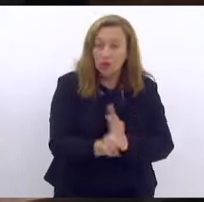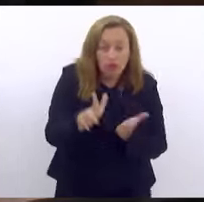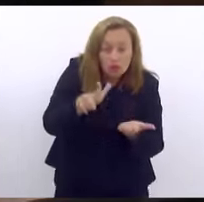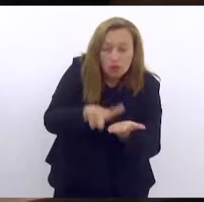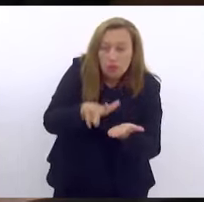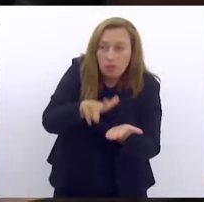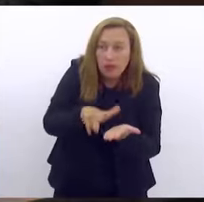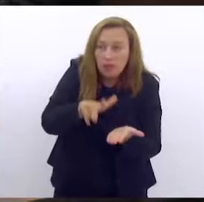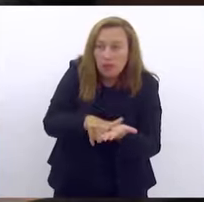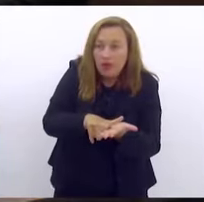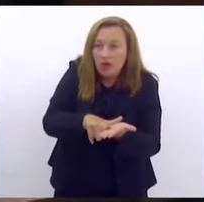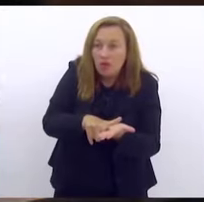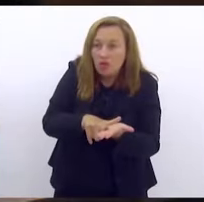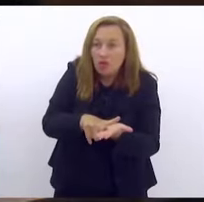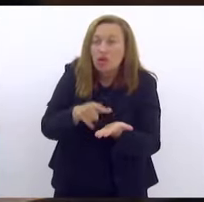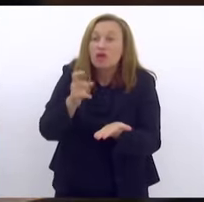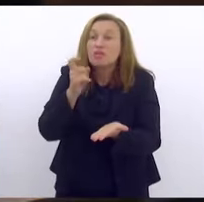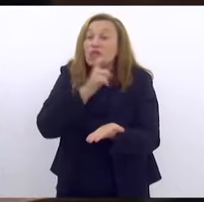botou